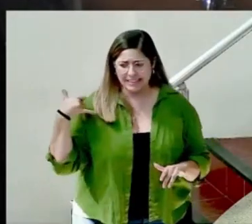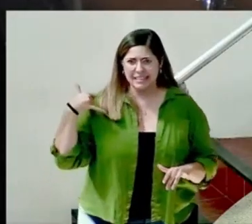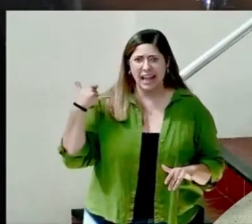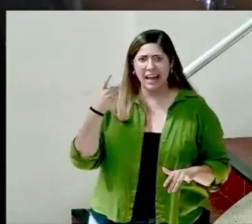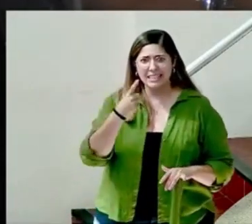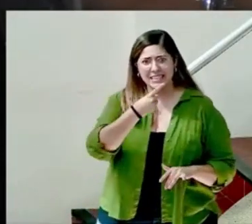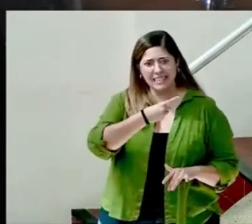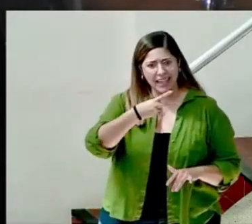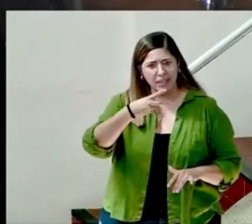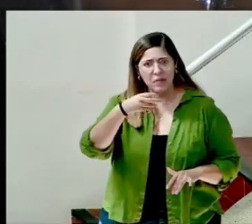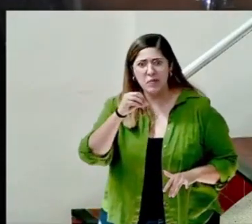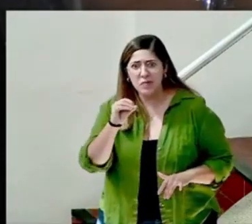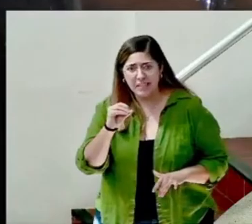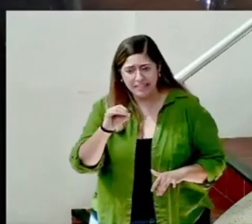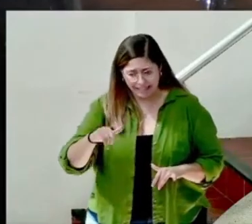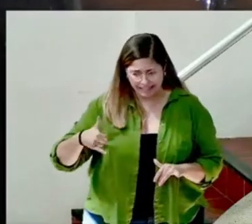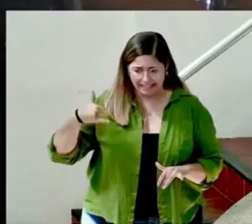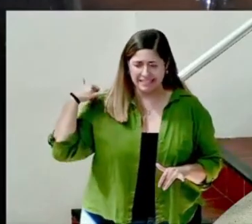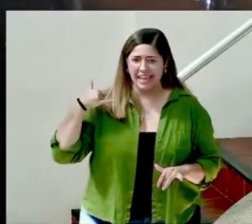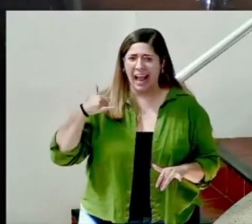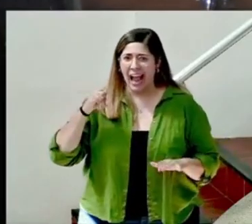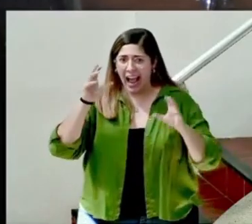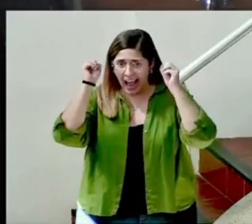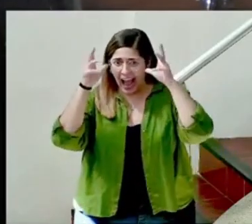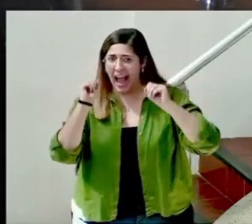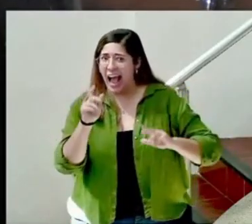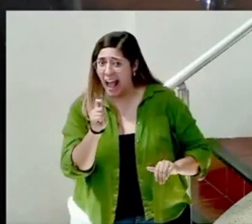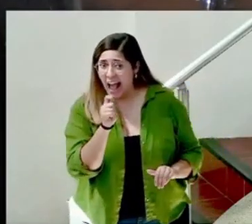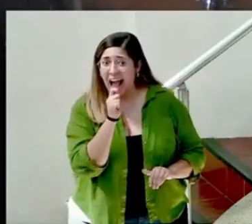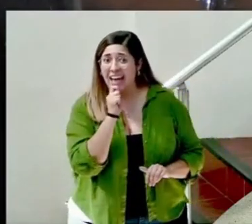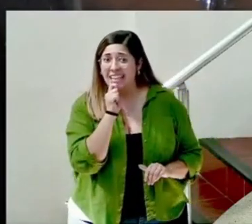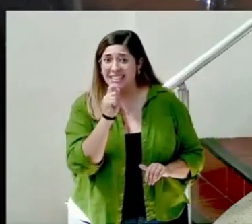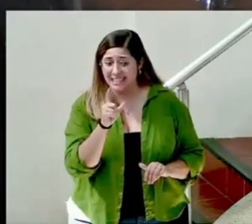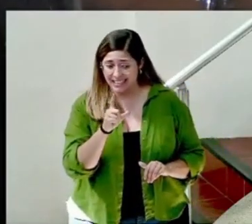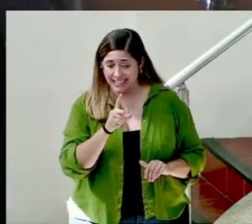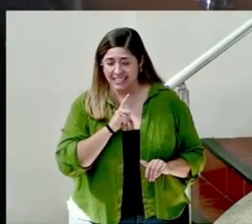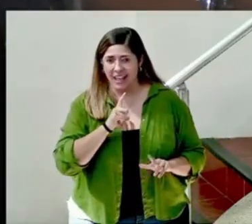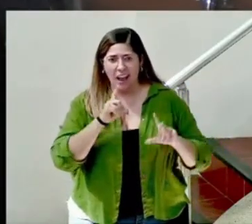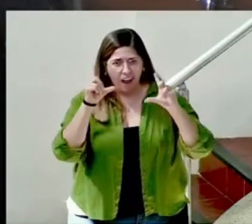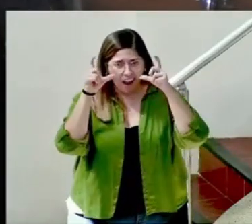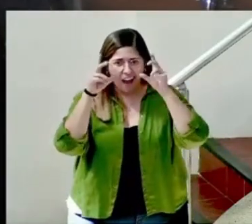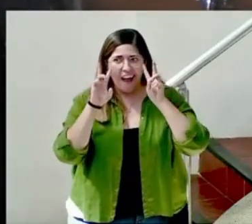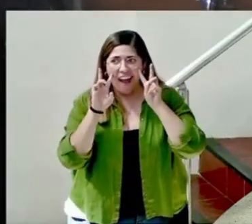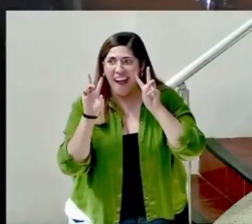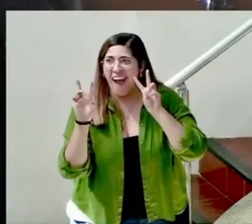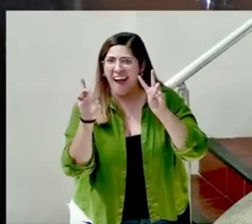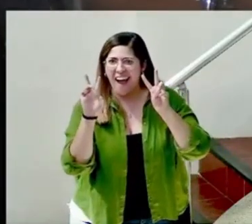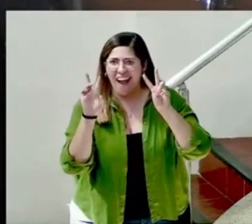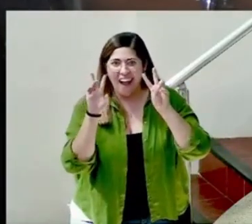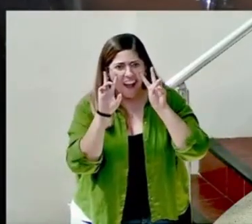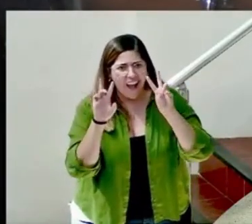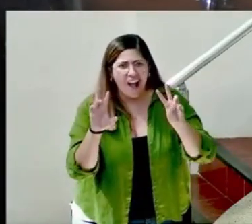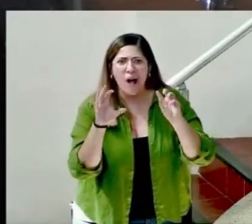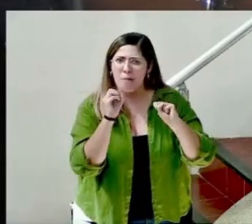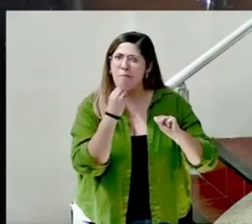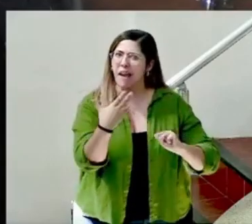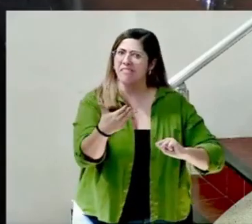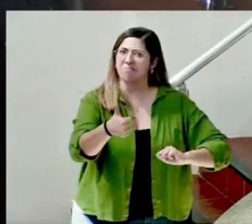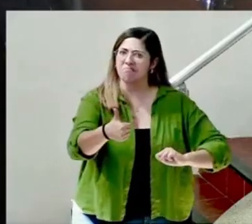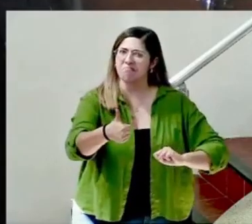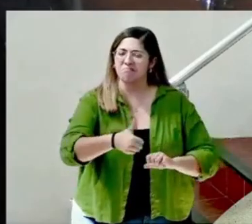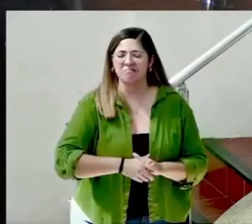texto diz que ele ainda possuía olhos que não haviam escurecido.